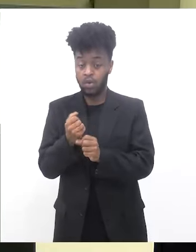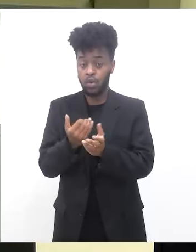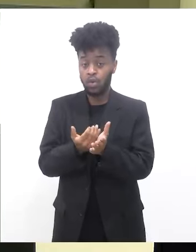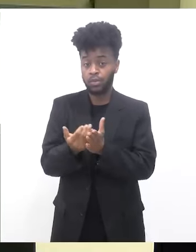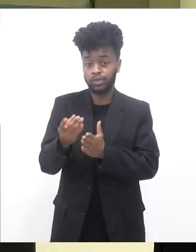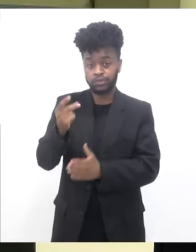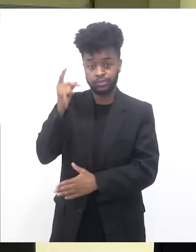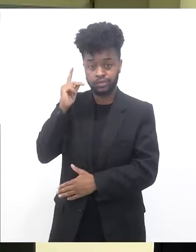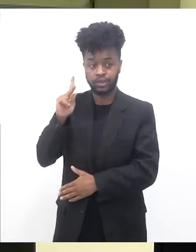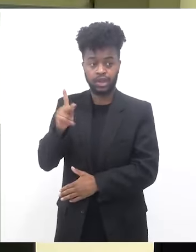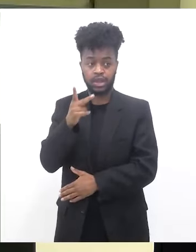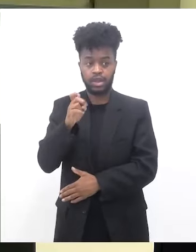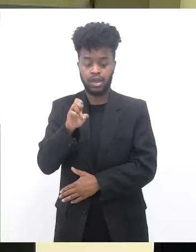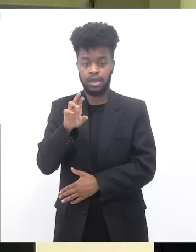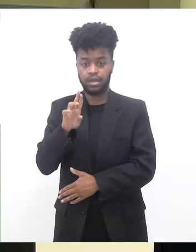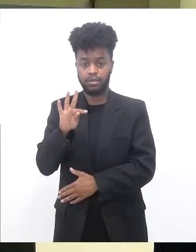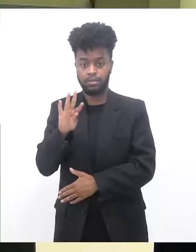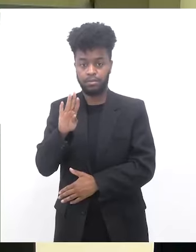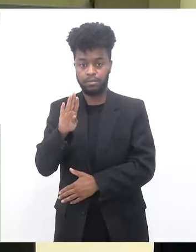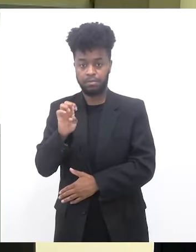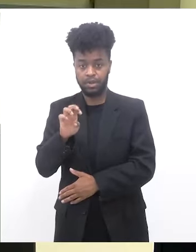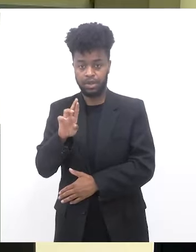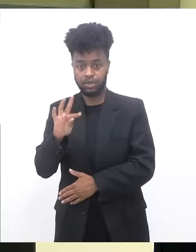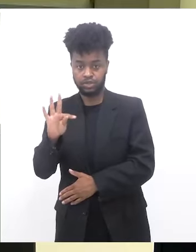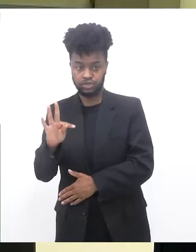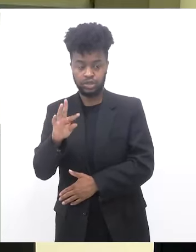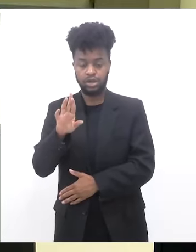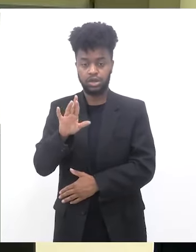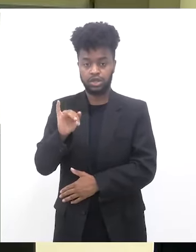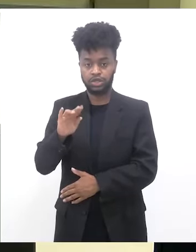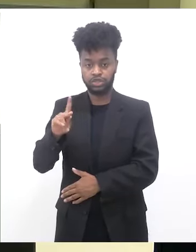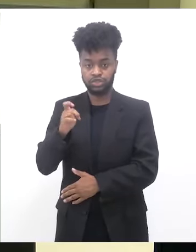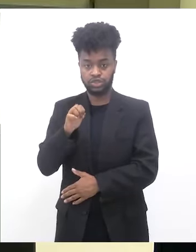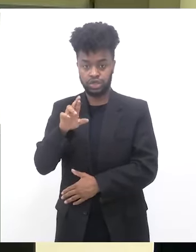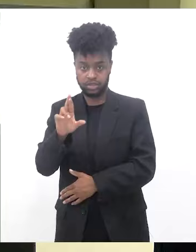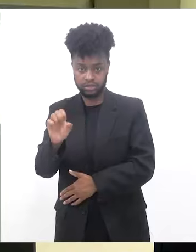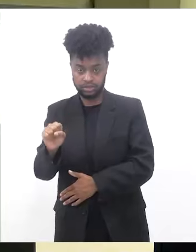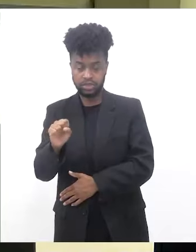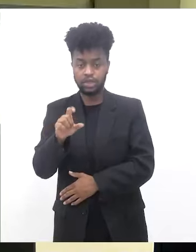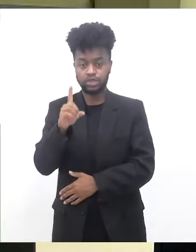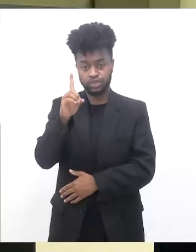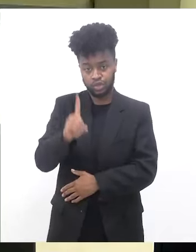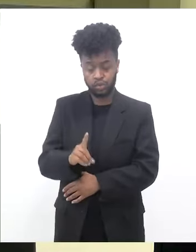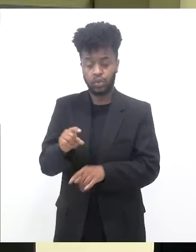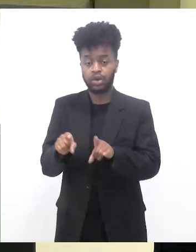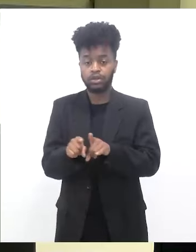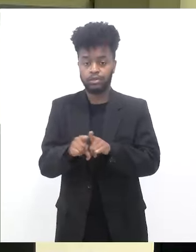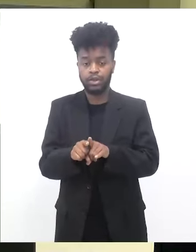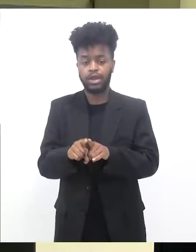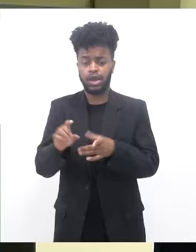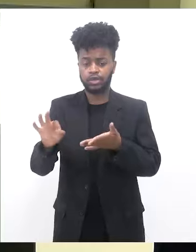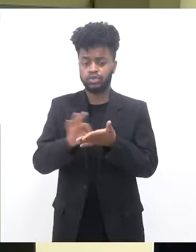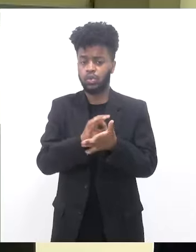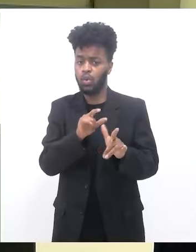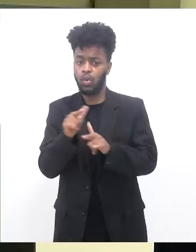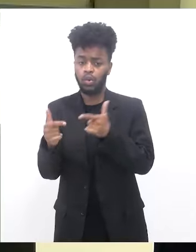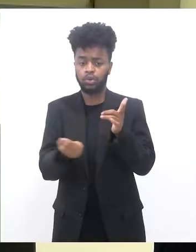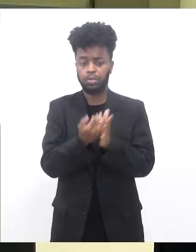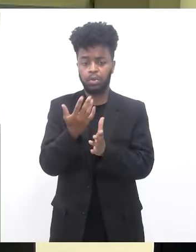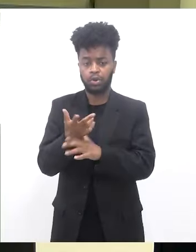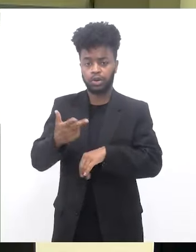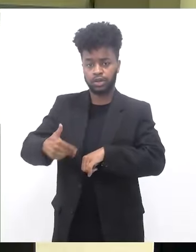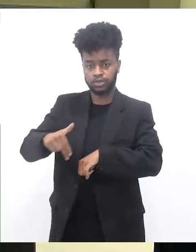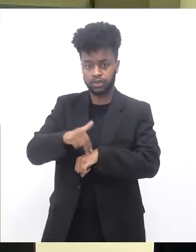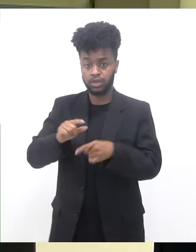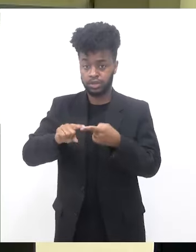na lendária Herbert Richards como diretora, assinou grandes produções nacionais, daqui a pouquinho a gente vai falar sobre